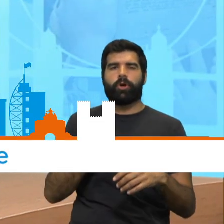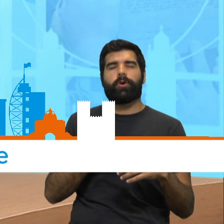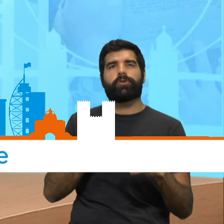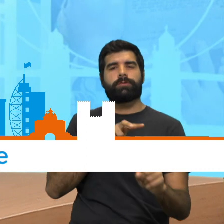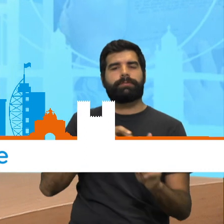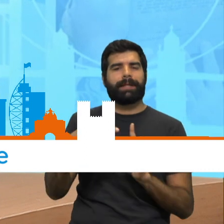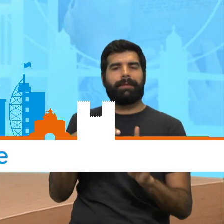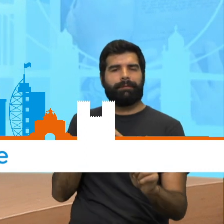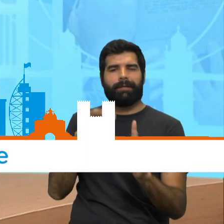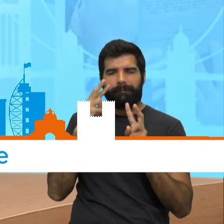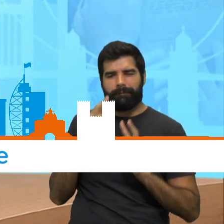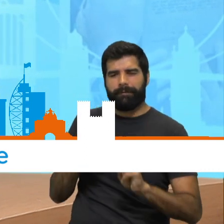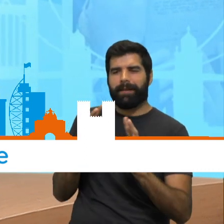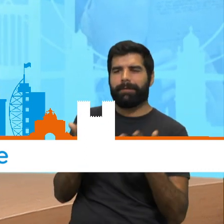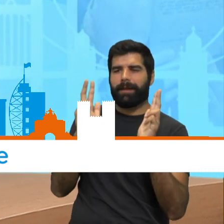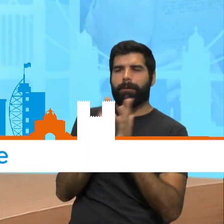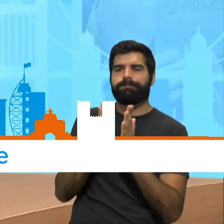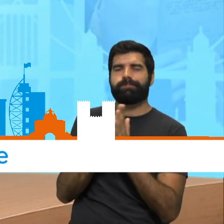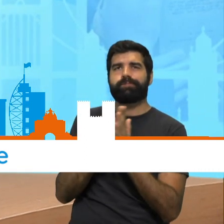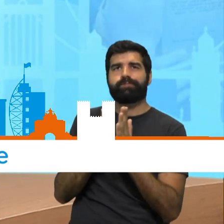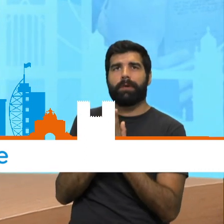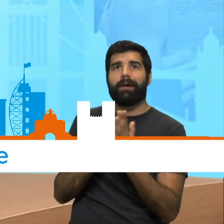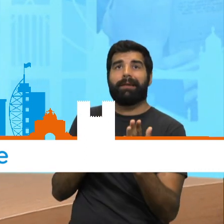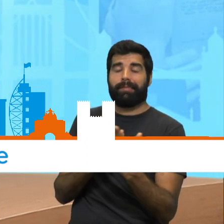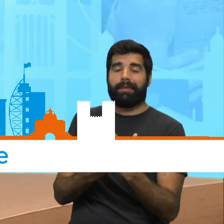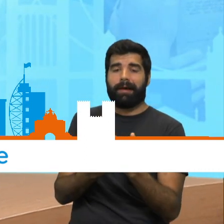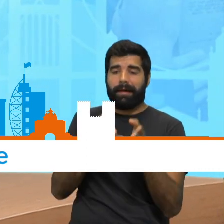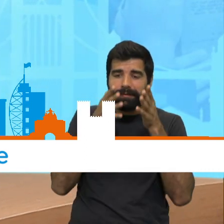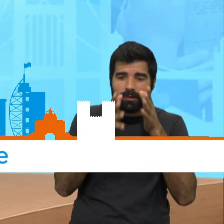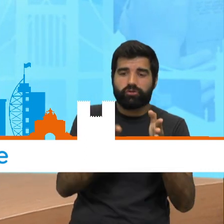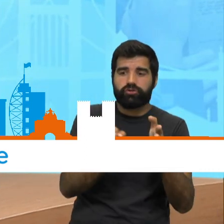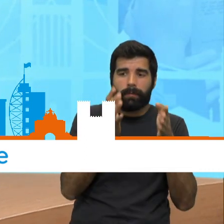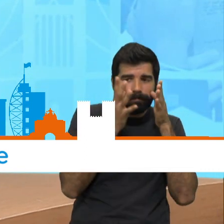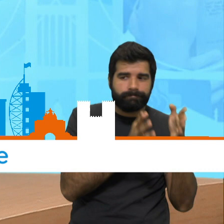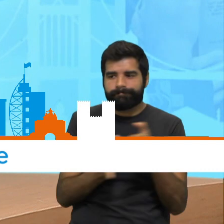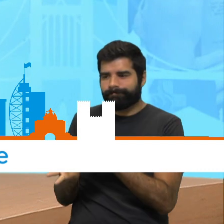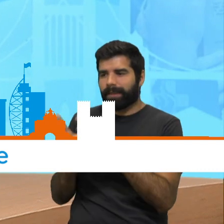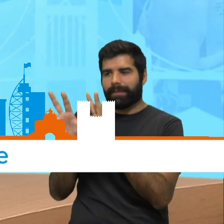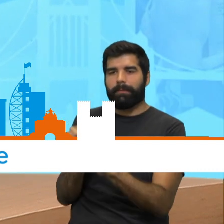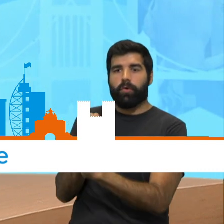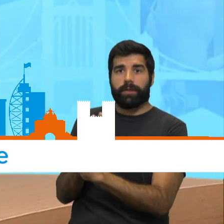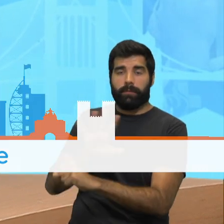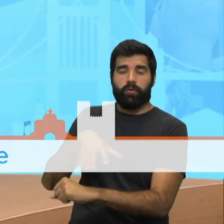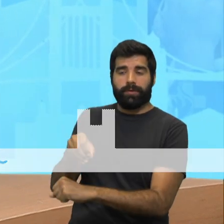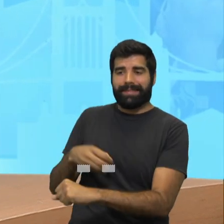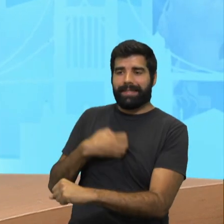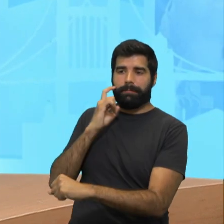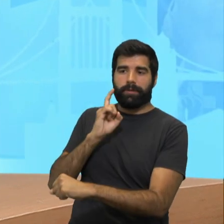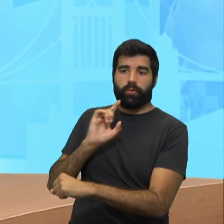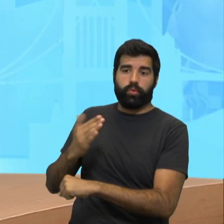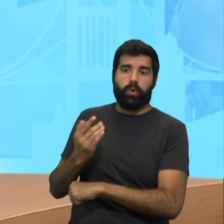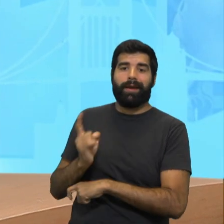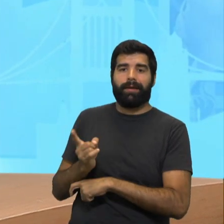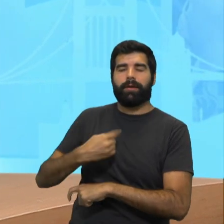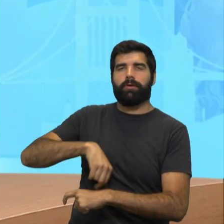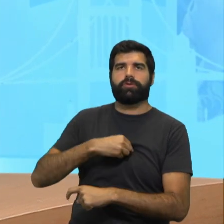o nosso olhar sobre esta questão da liberdade religiosa ficasse desviada para outros assuntos que o mundo considerou mais importante e, de facto,